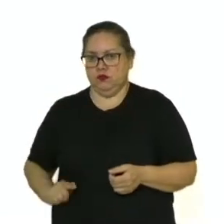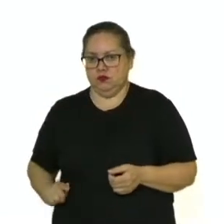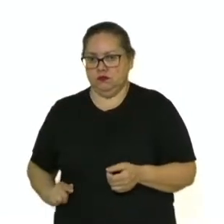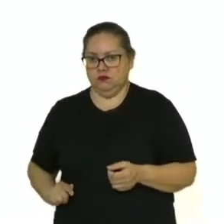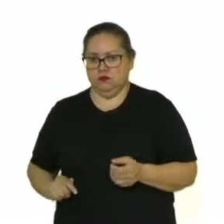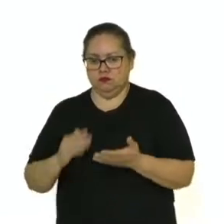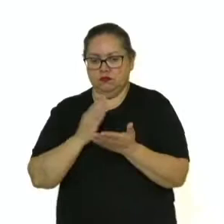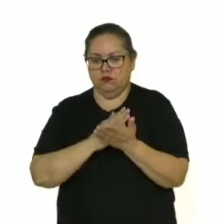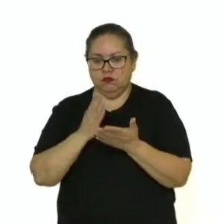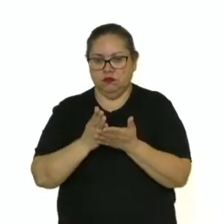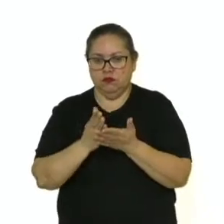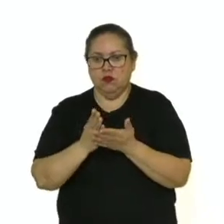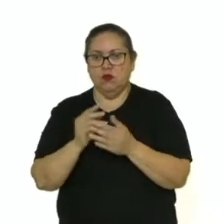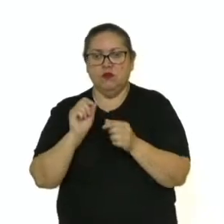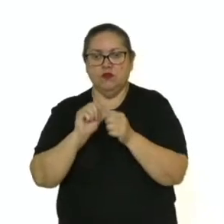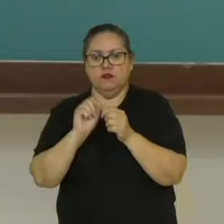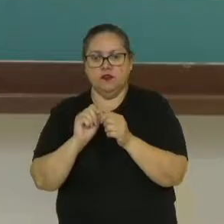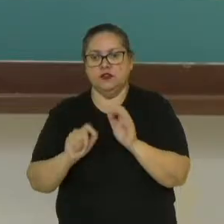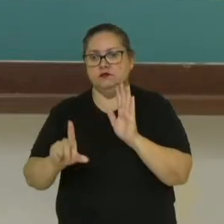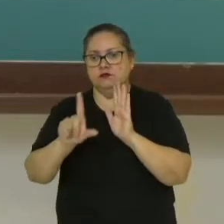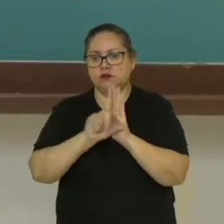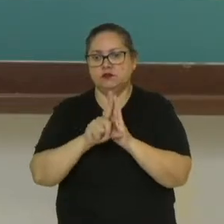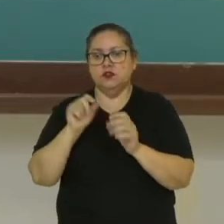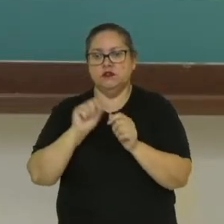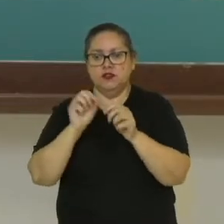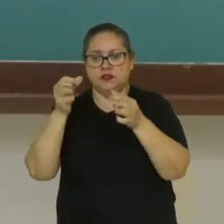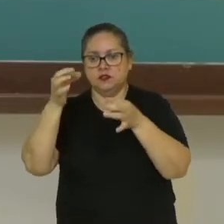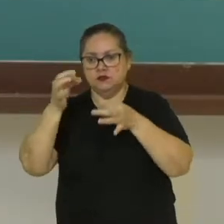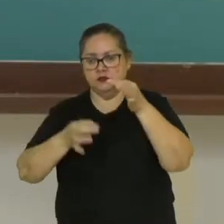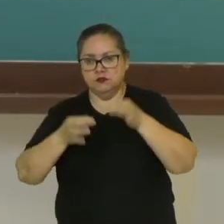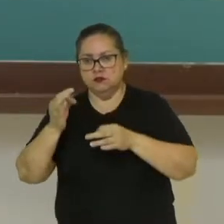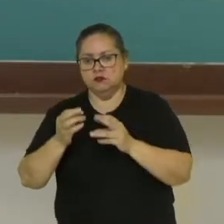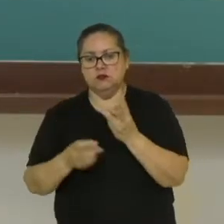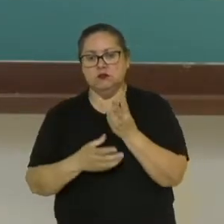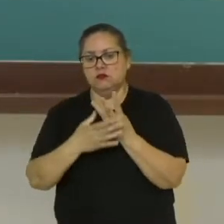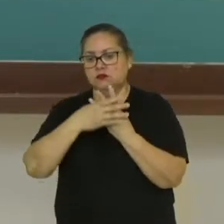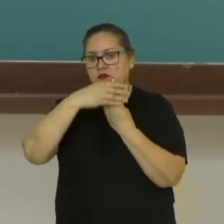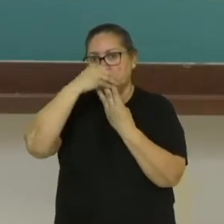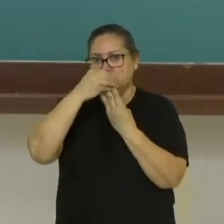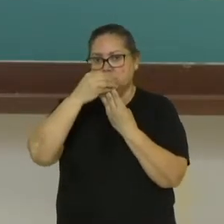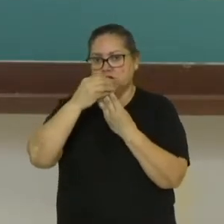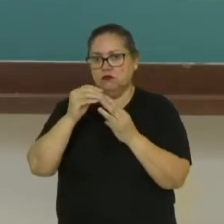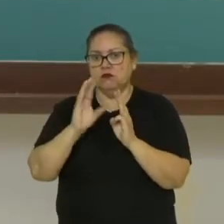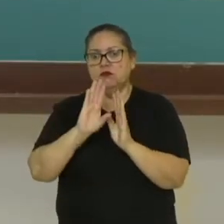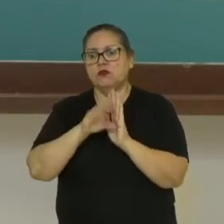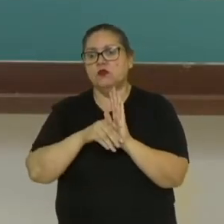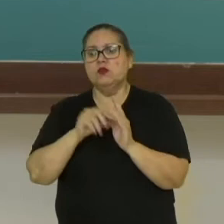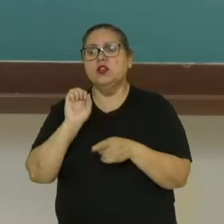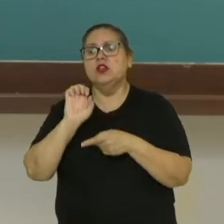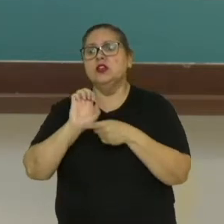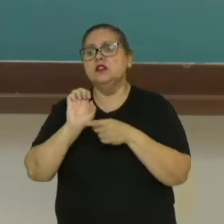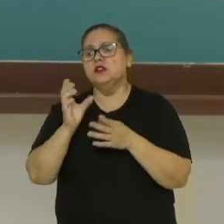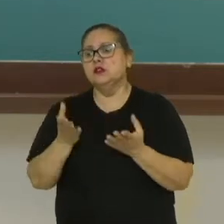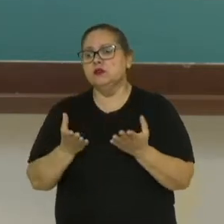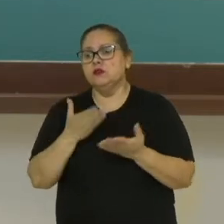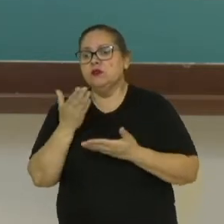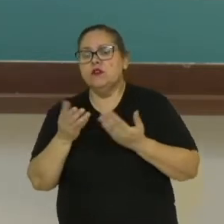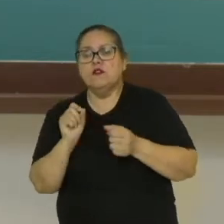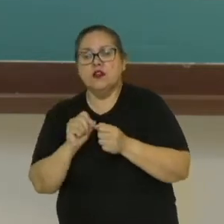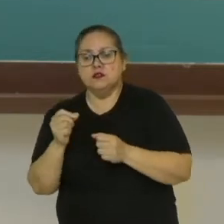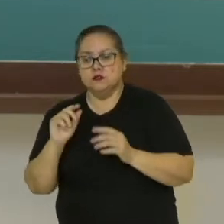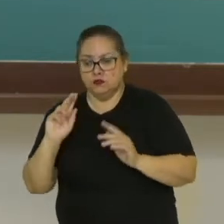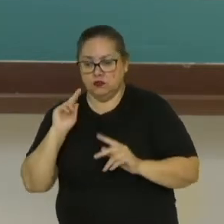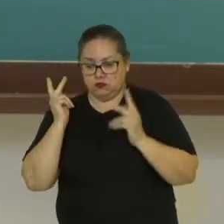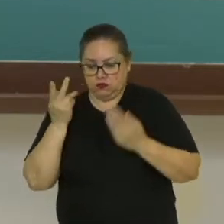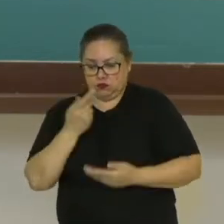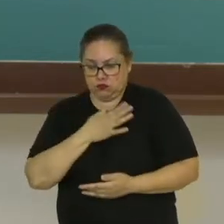divisão do poder executivo, legislativo e judiciário, que são a tríade da concepção do que é o Estado e como que o Estado age conosco